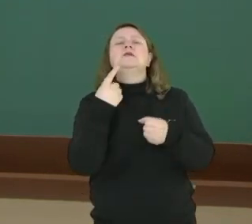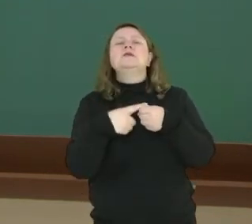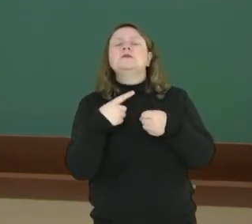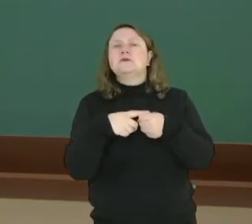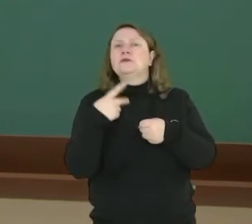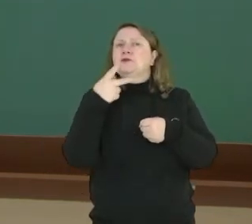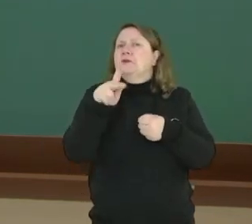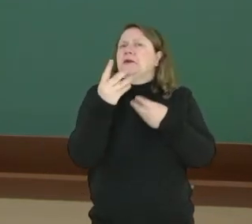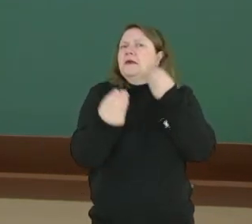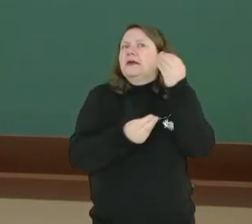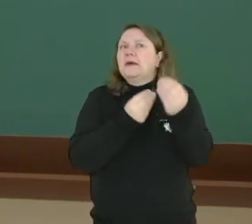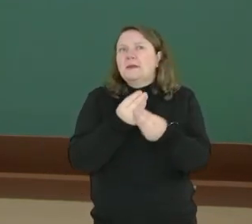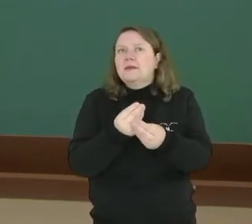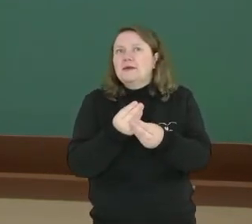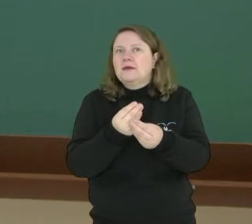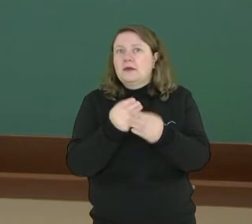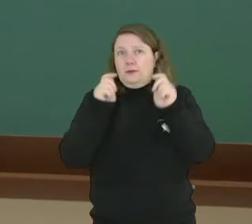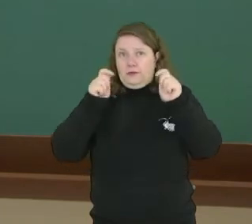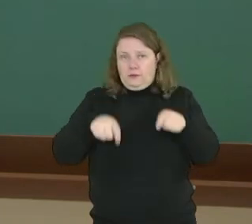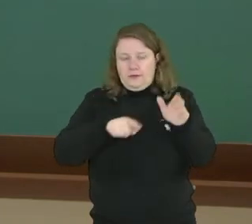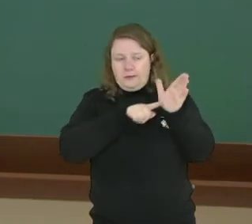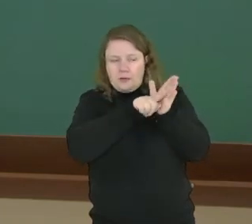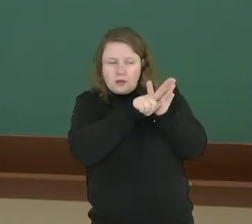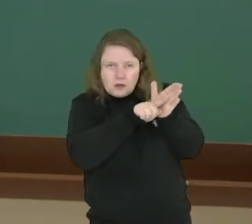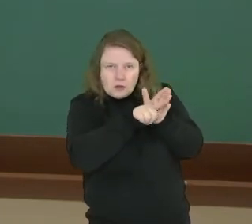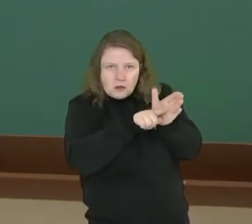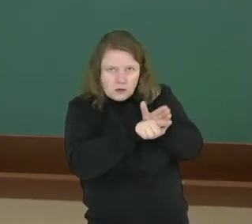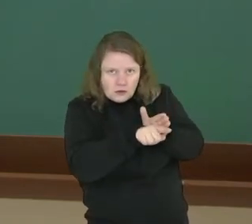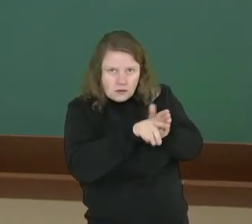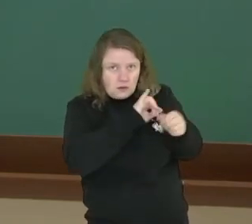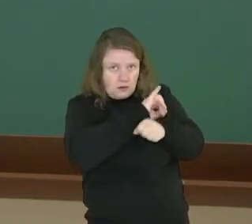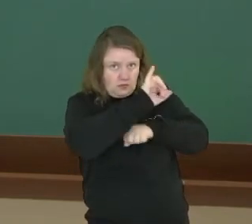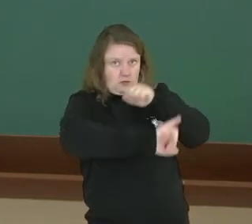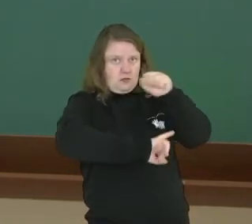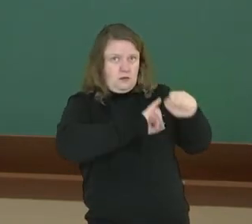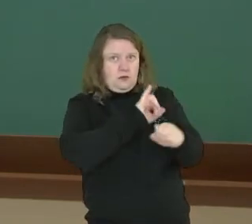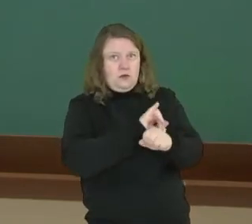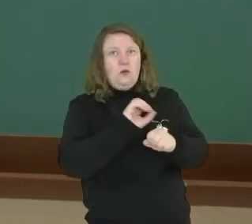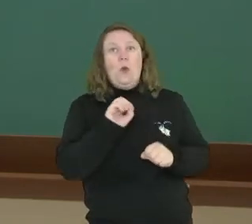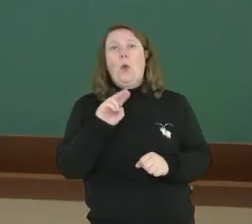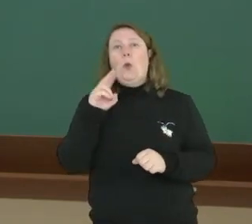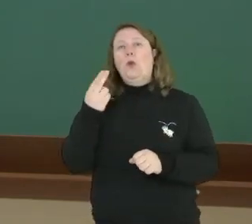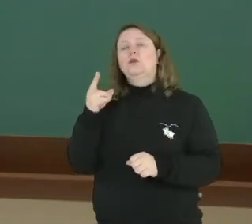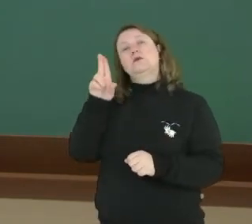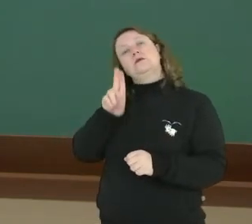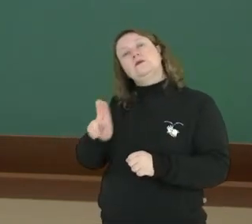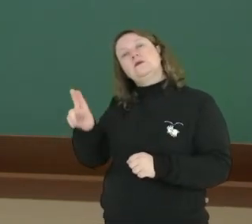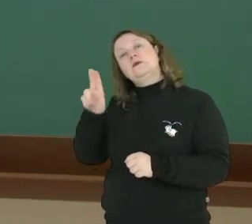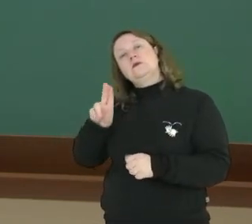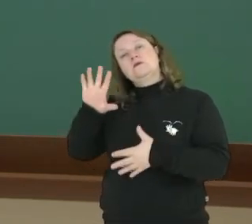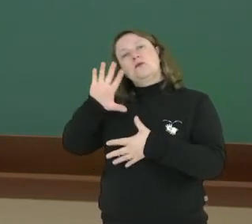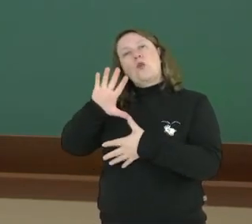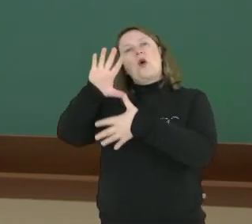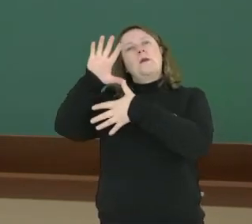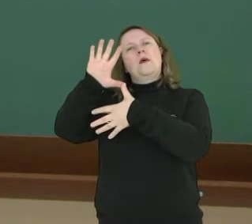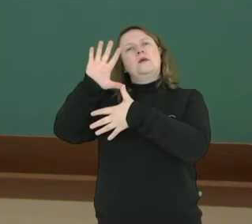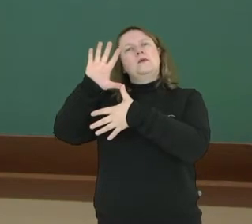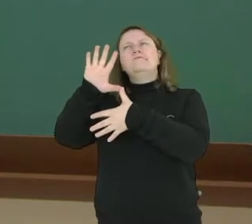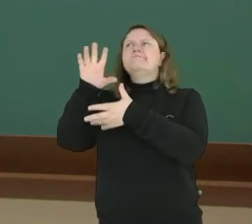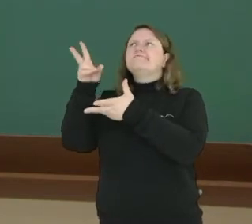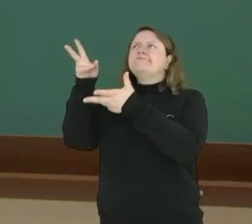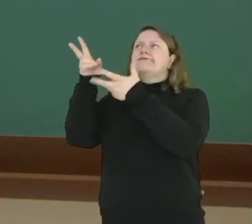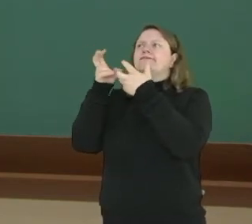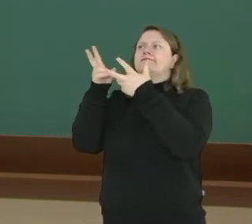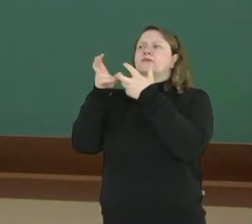vegetação? Aí vocês deveriam ou poderiam pesquisar, ou utilizando o mapa que a gente trabalhou em aula ali, vocês